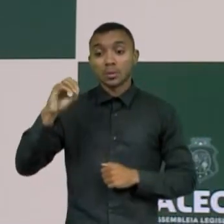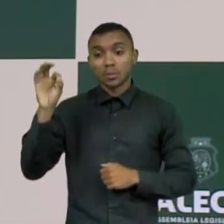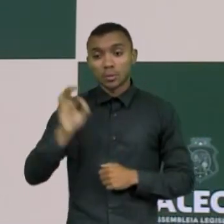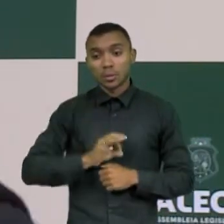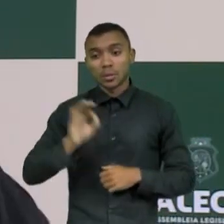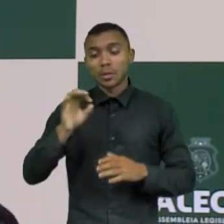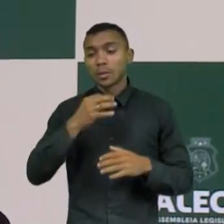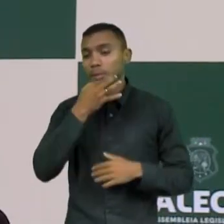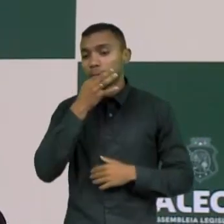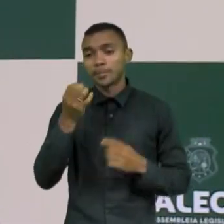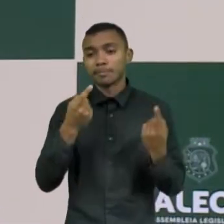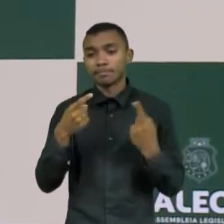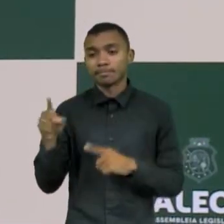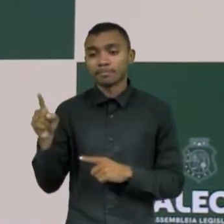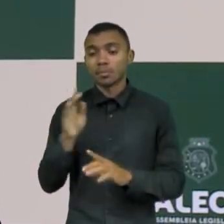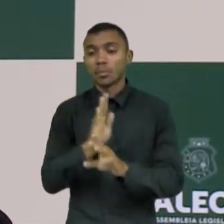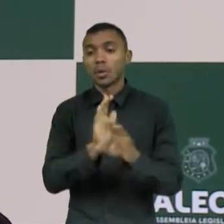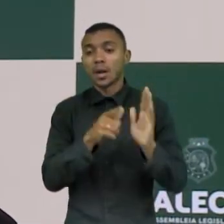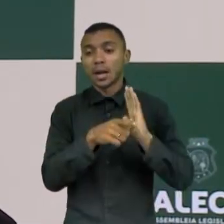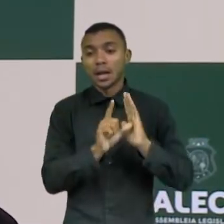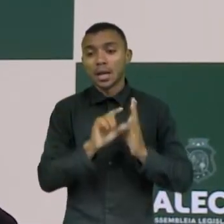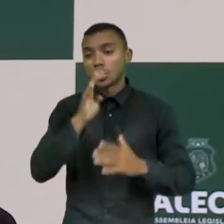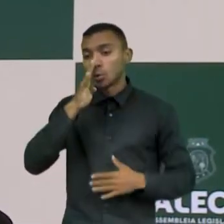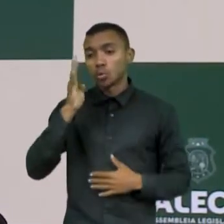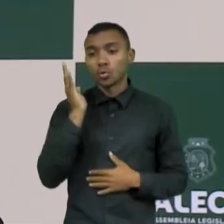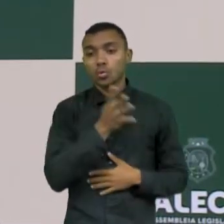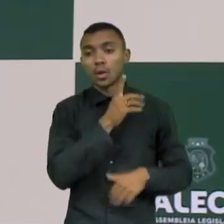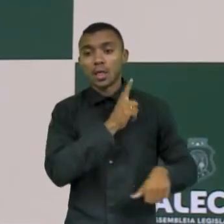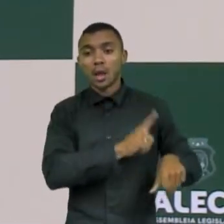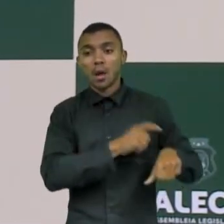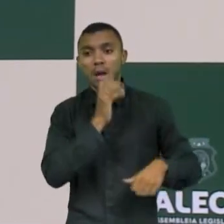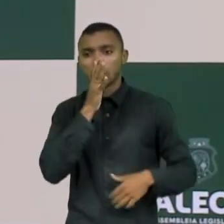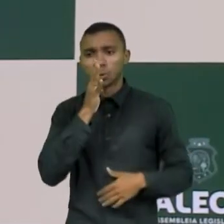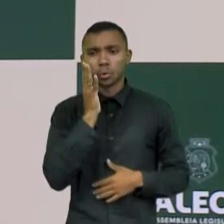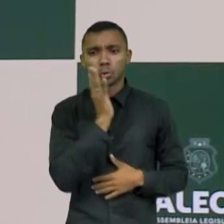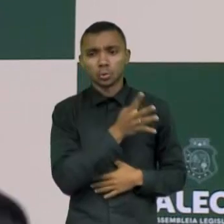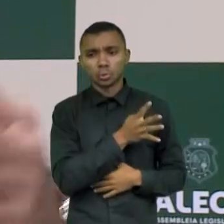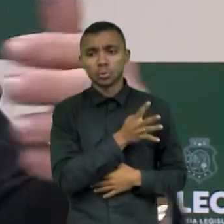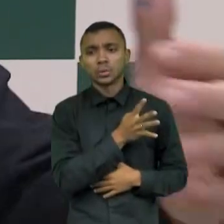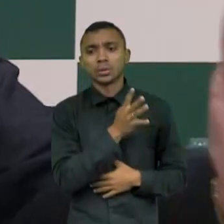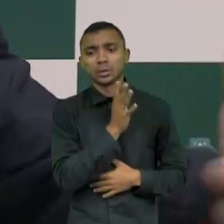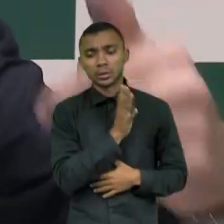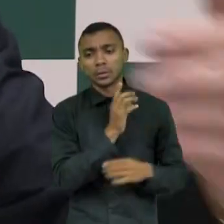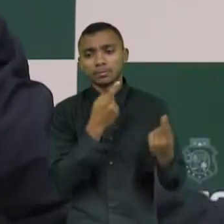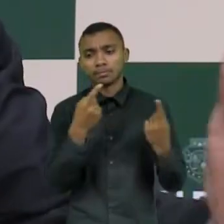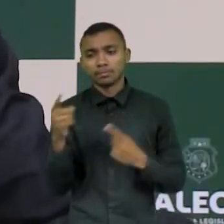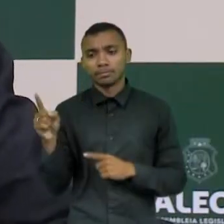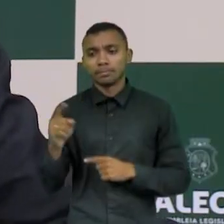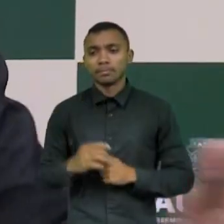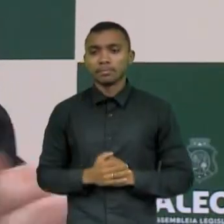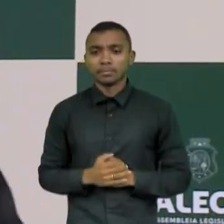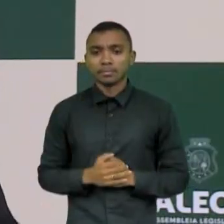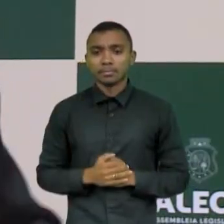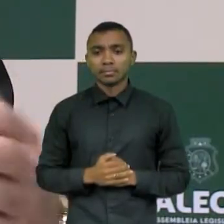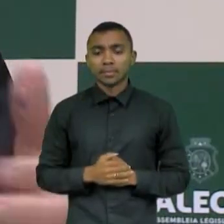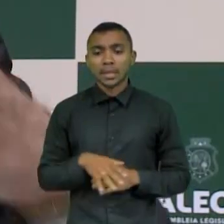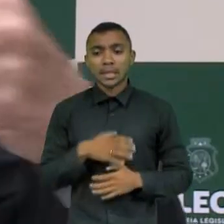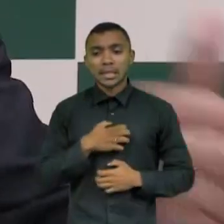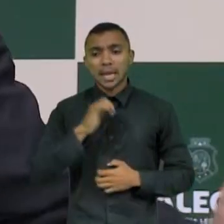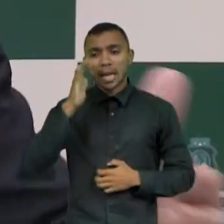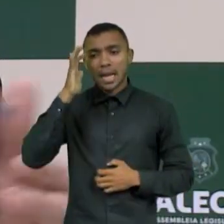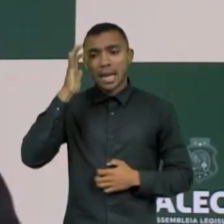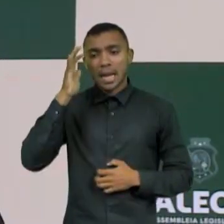contrariado. Porque o julgador, quando ele julga, ele contraria alguém. Portanto, esse clima de ódio